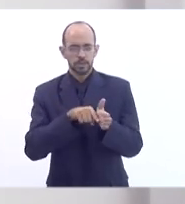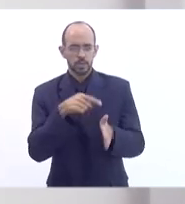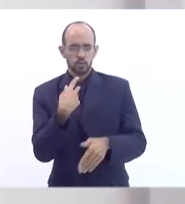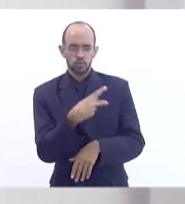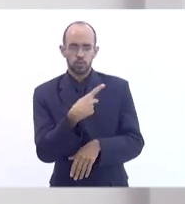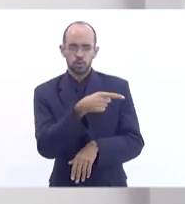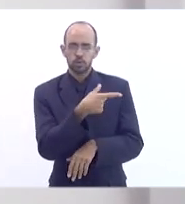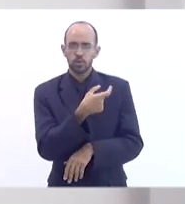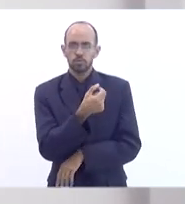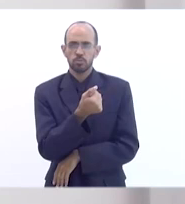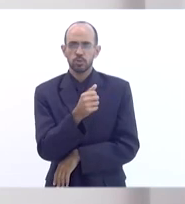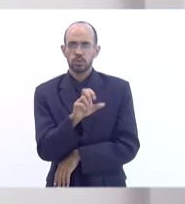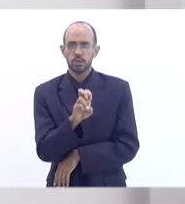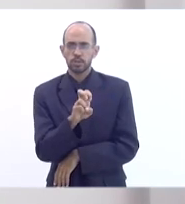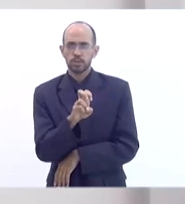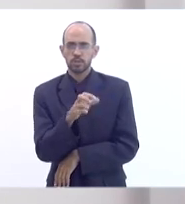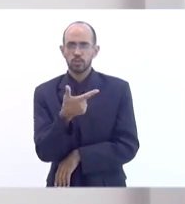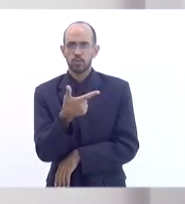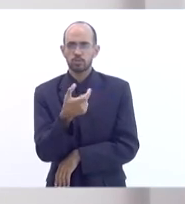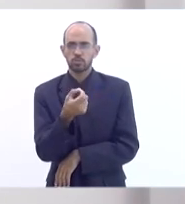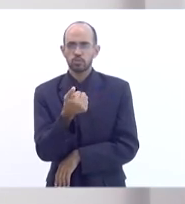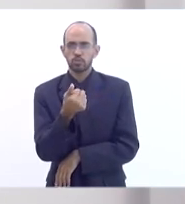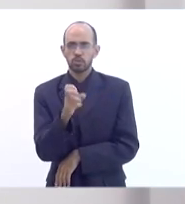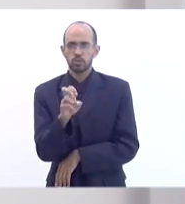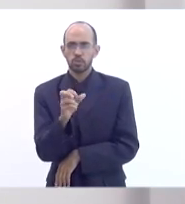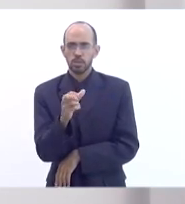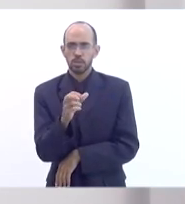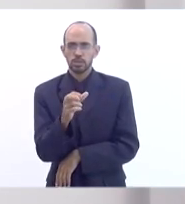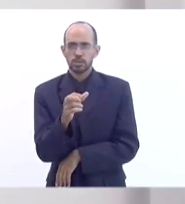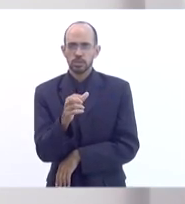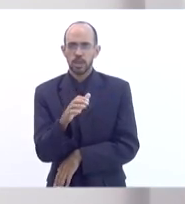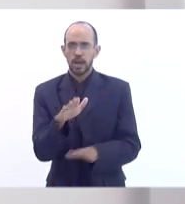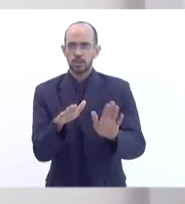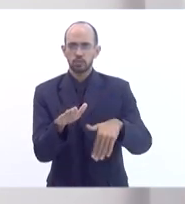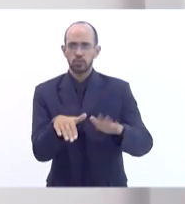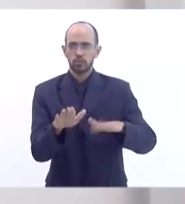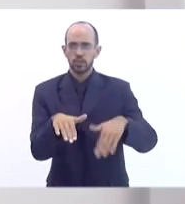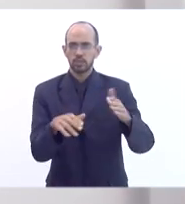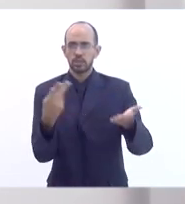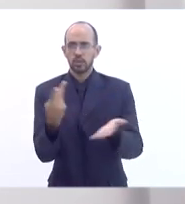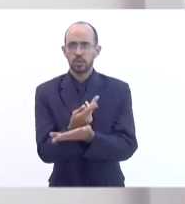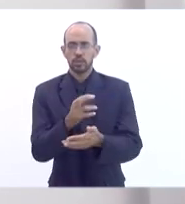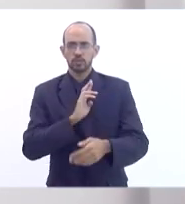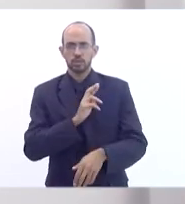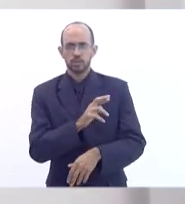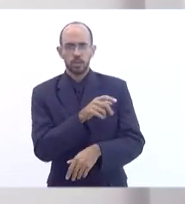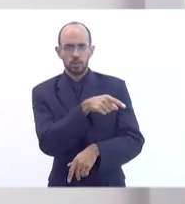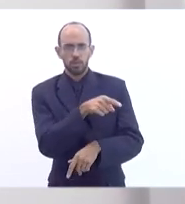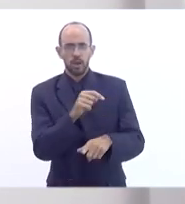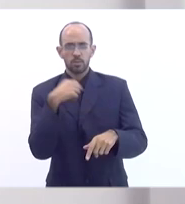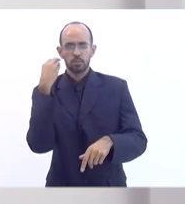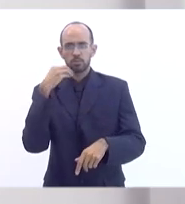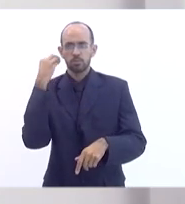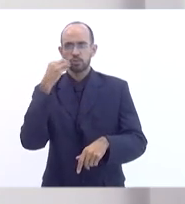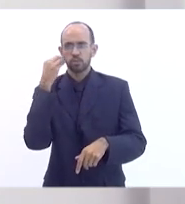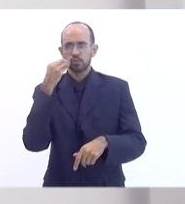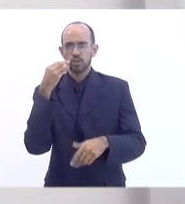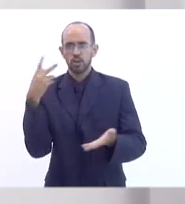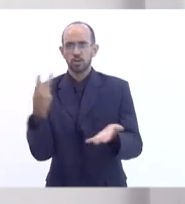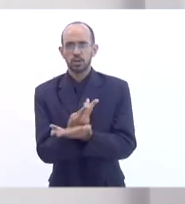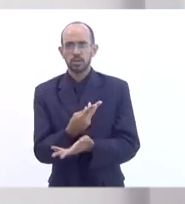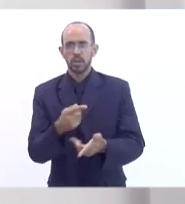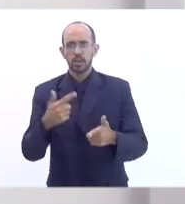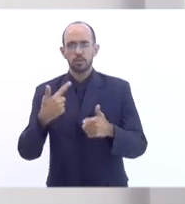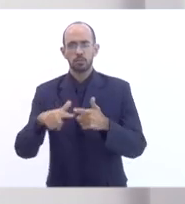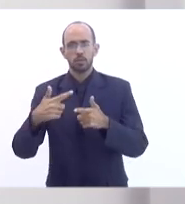2015/2016 então acontece de vocês estarem reprovados por um motivo e aparecer em Fatos novos